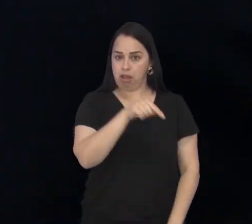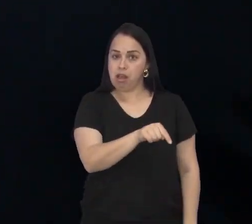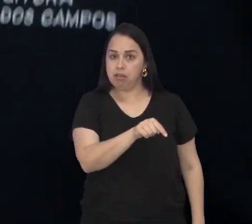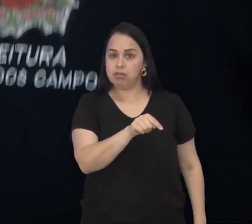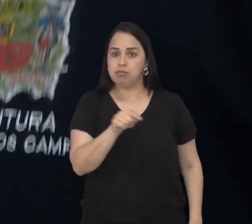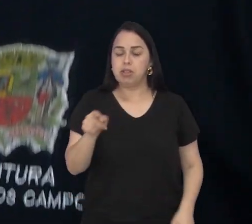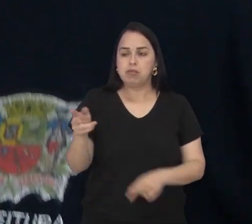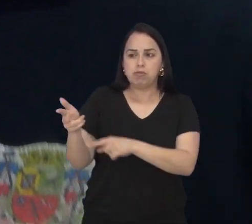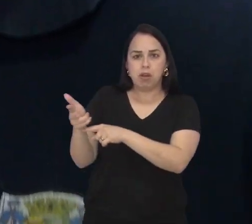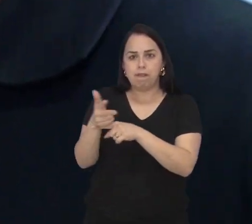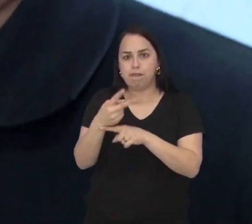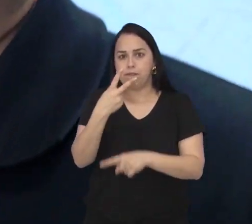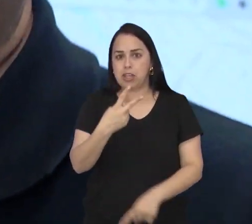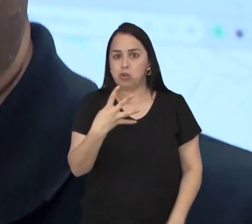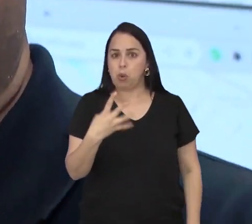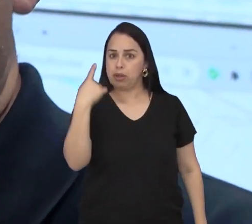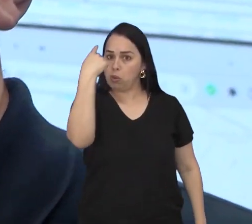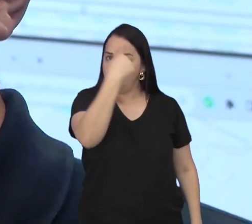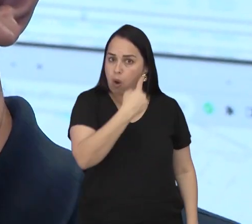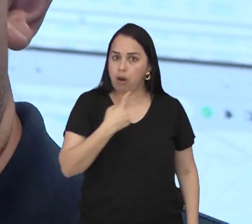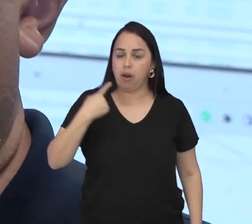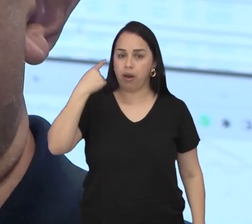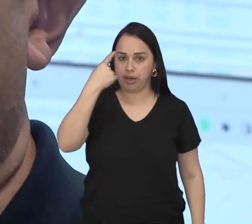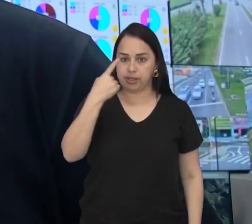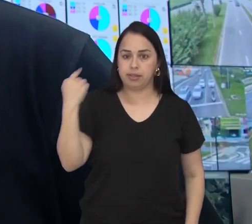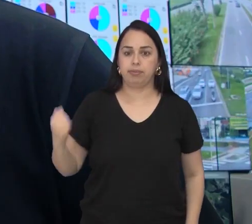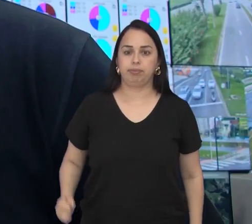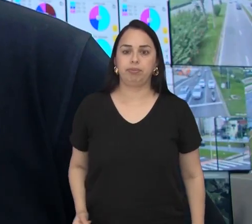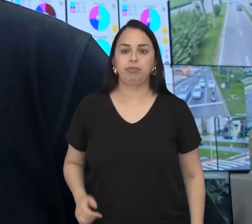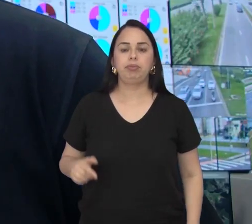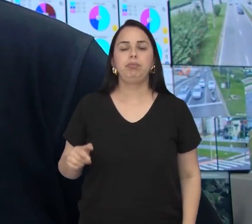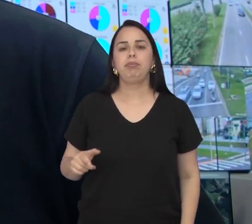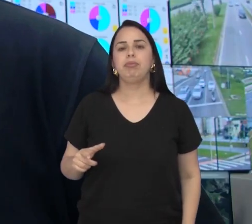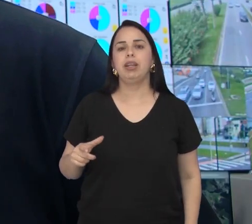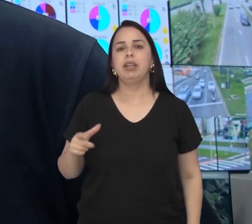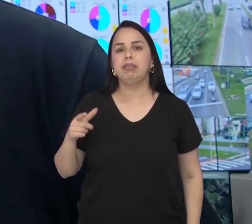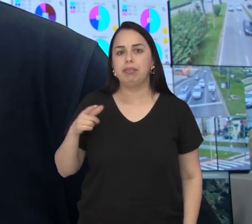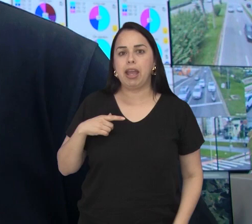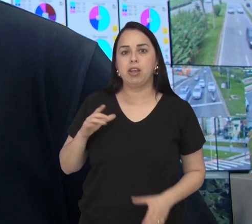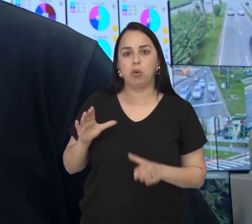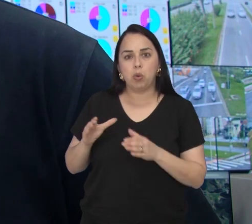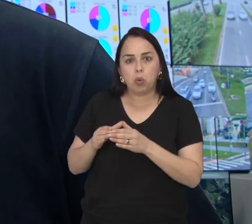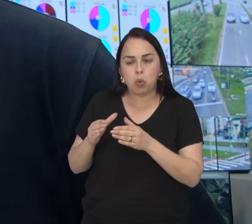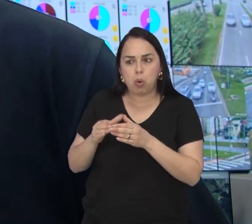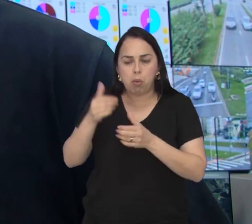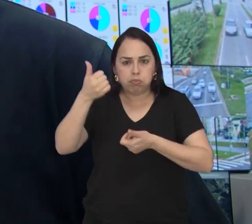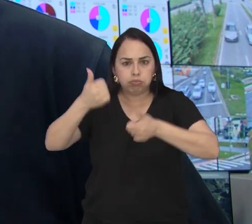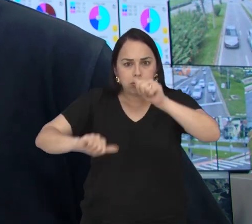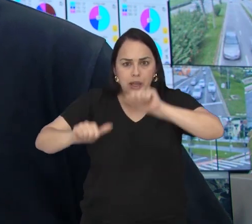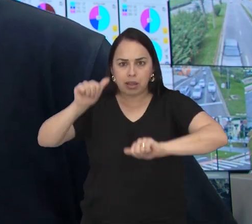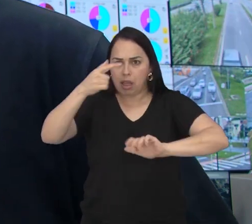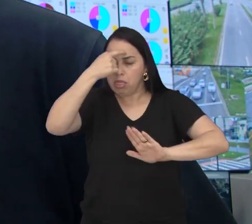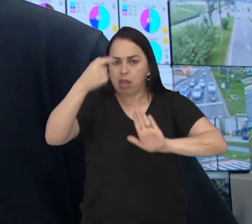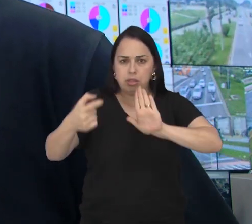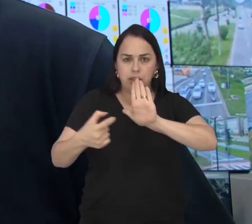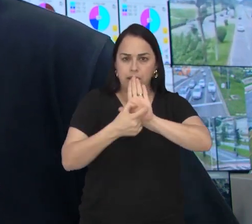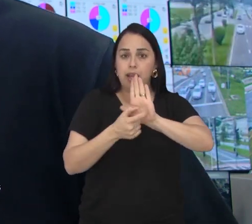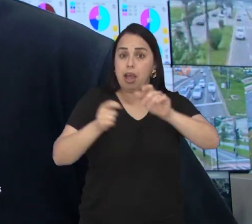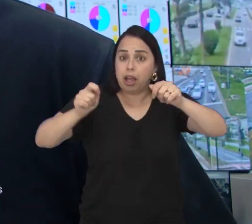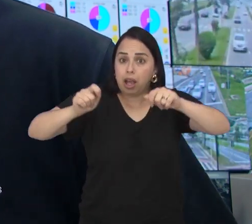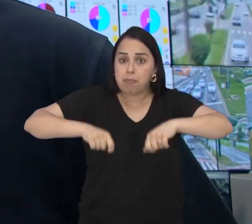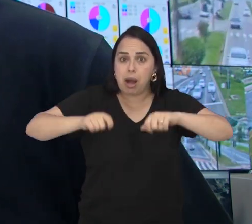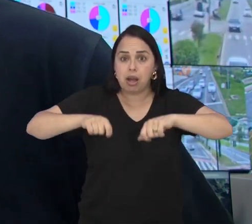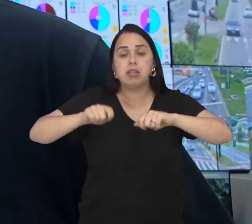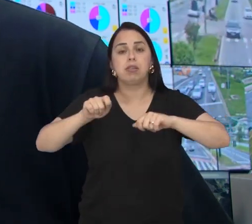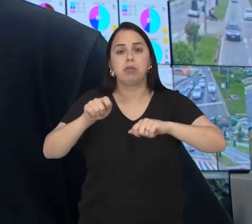o monitoramento acontece 24 horas por dia. Nosso sistema ele é dotado de analíticos de inteligência artificial, então é